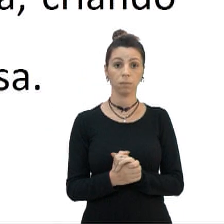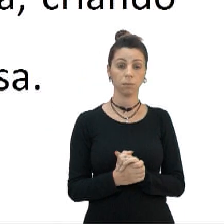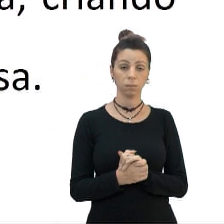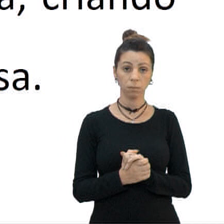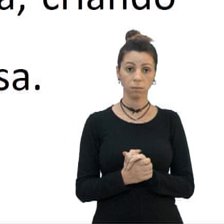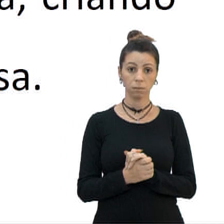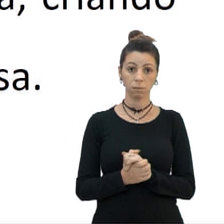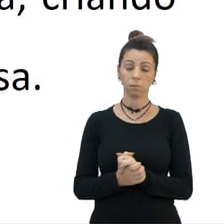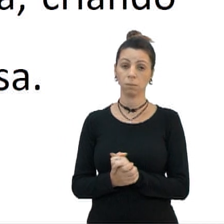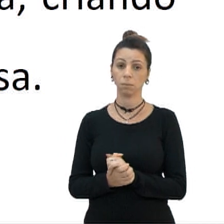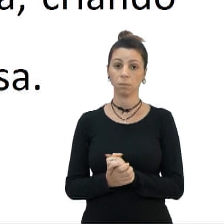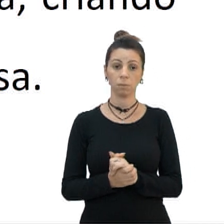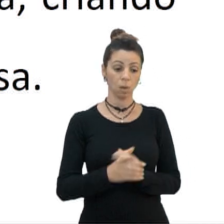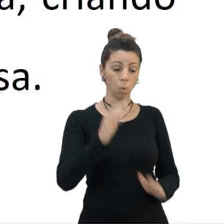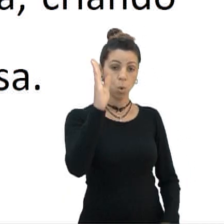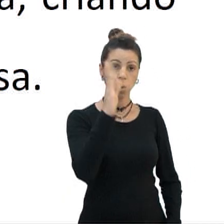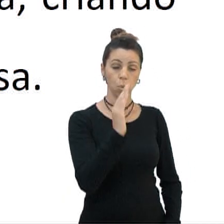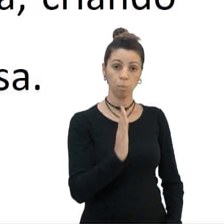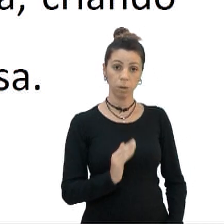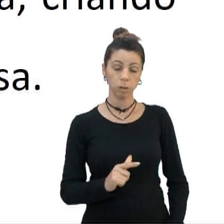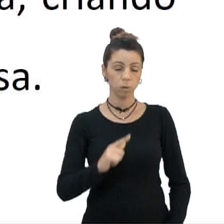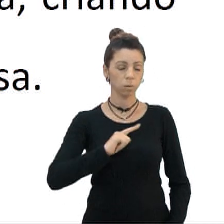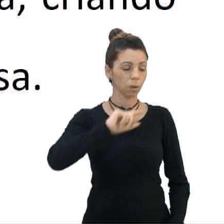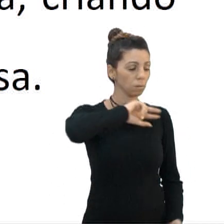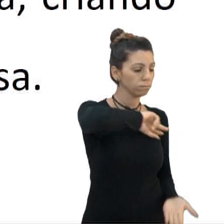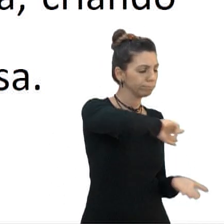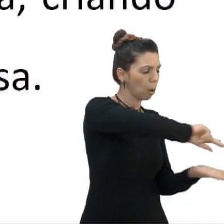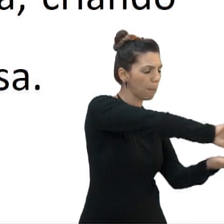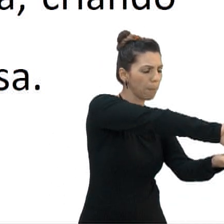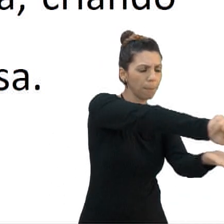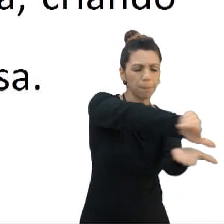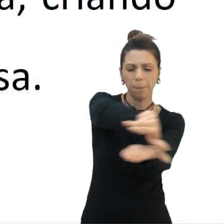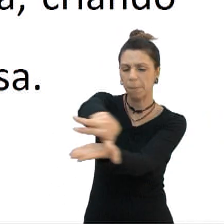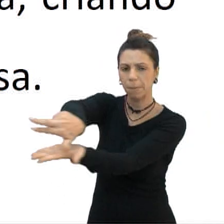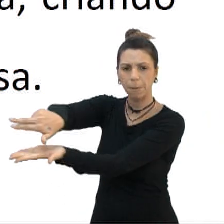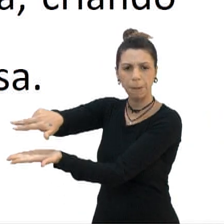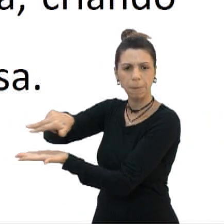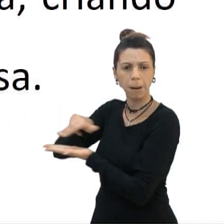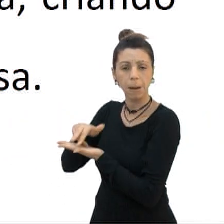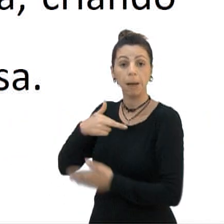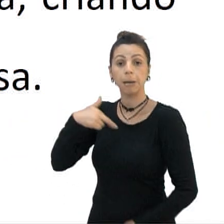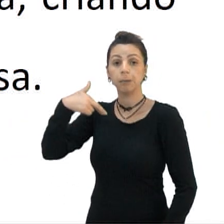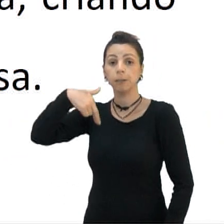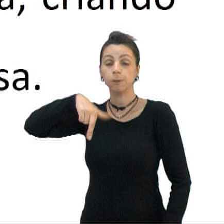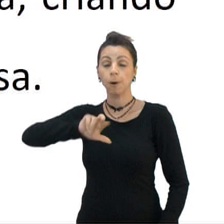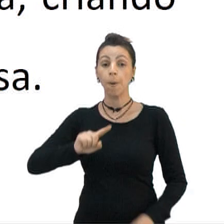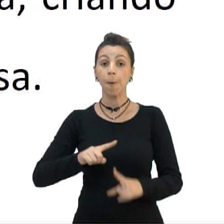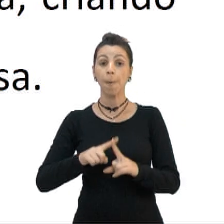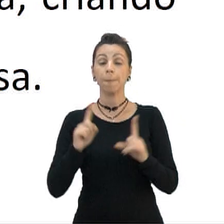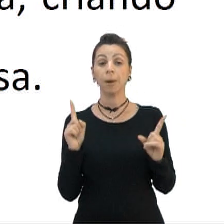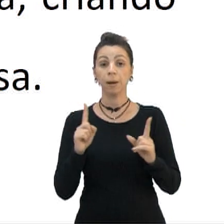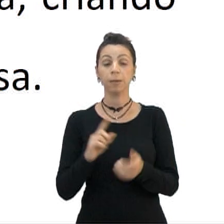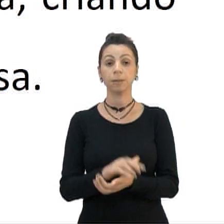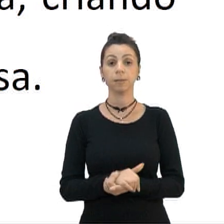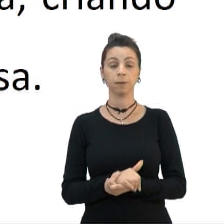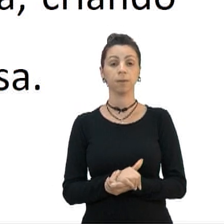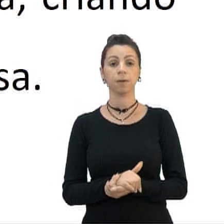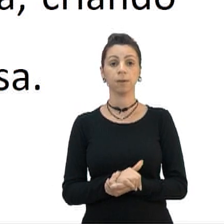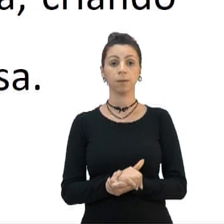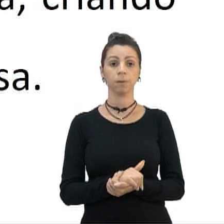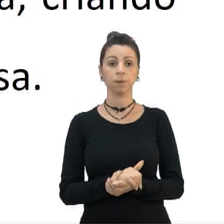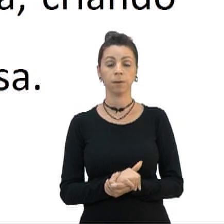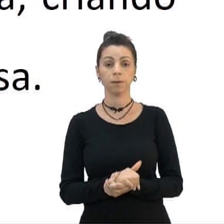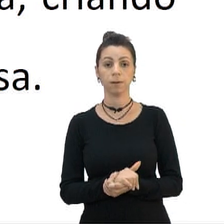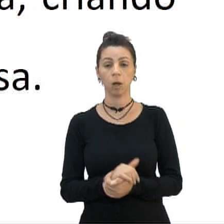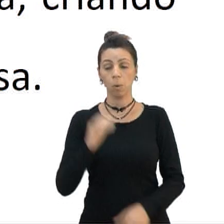Mesmo o Brasil tendo um grande número de religiões, há uma grande violação à liberdade de crença e